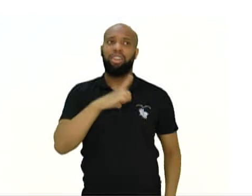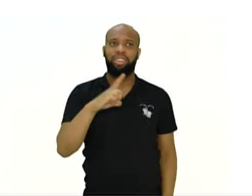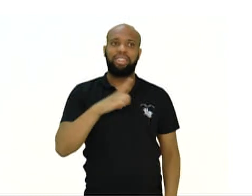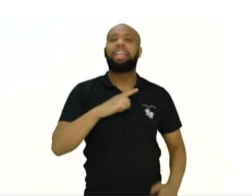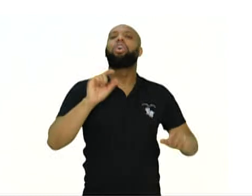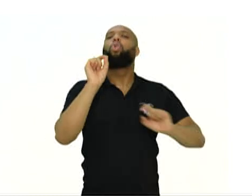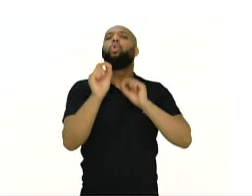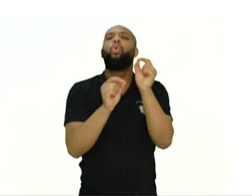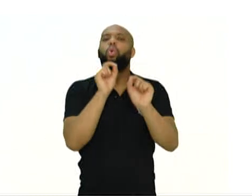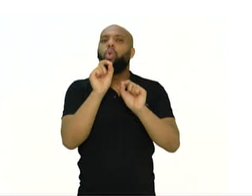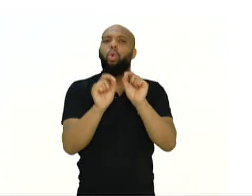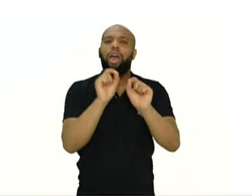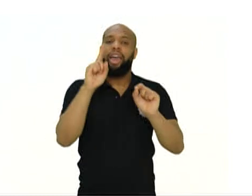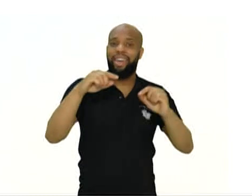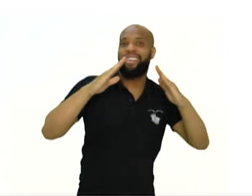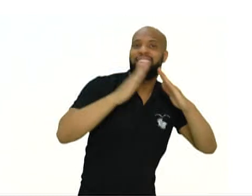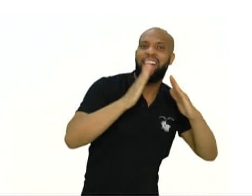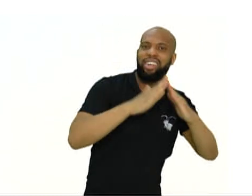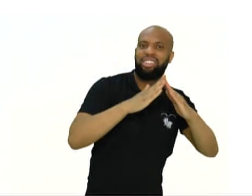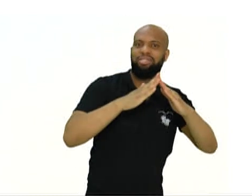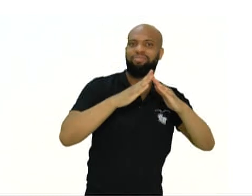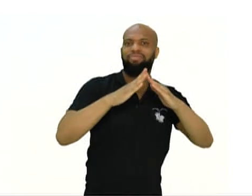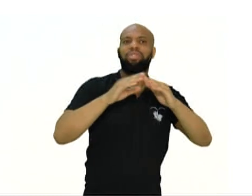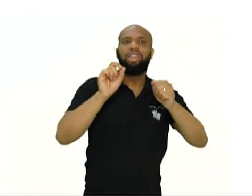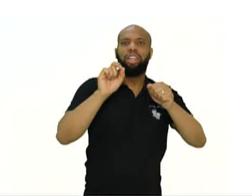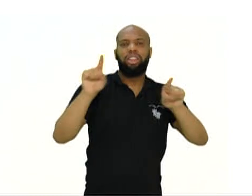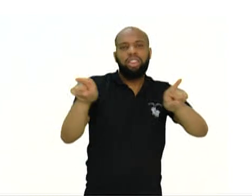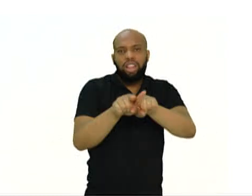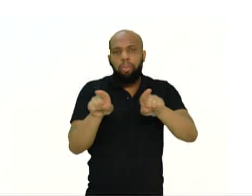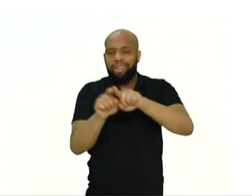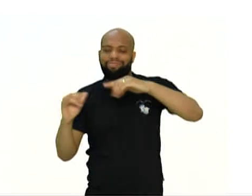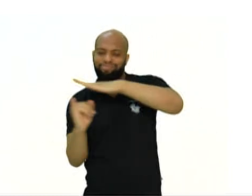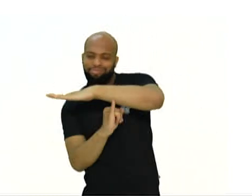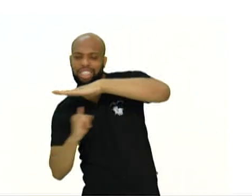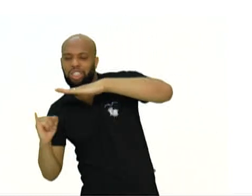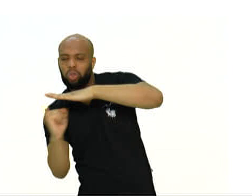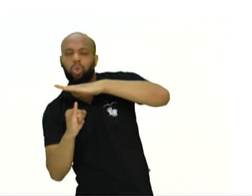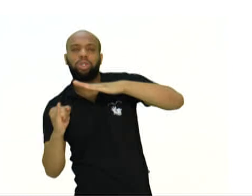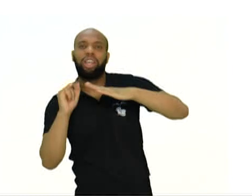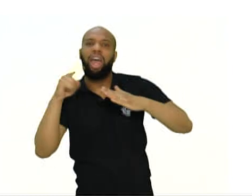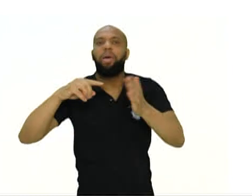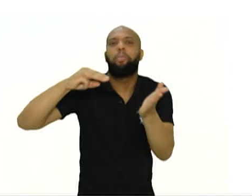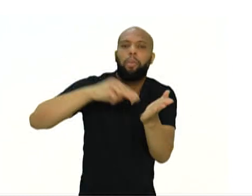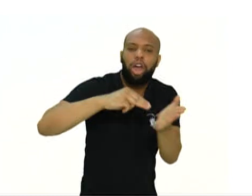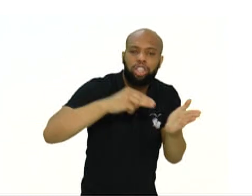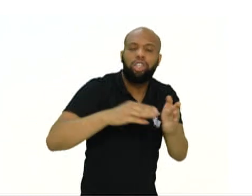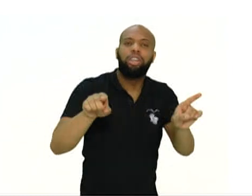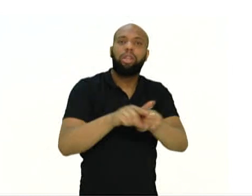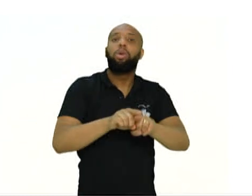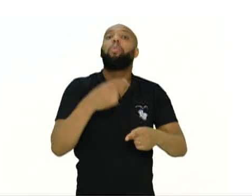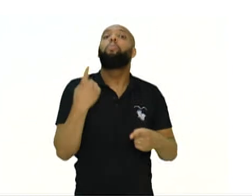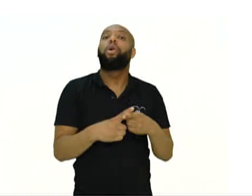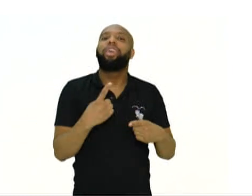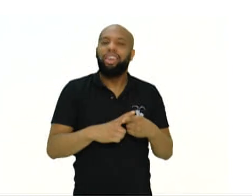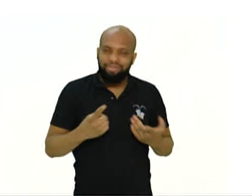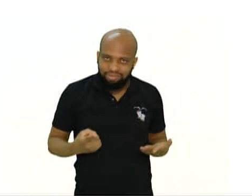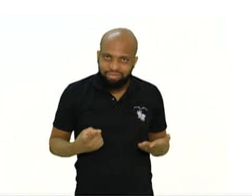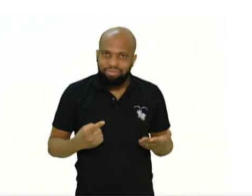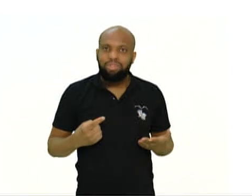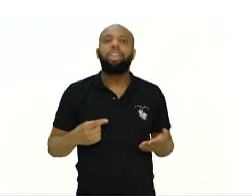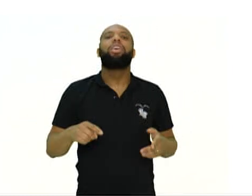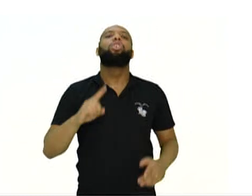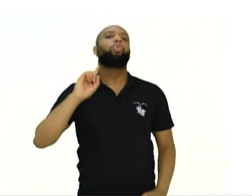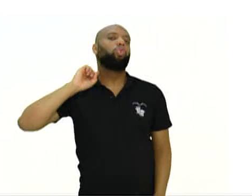pelas casas, são lançados pela indústria, é um dos motivos, das razões de poluição